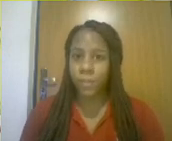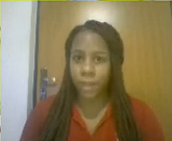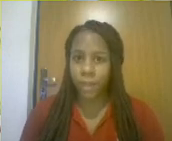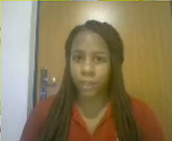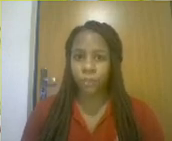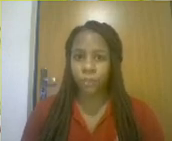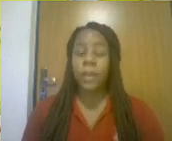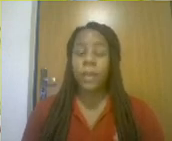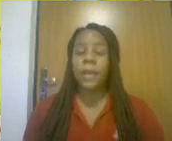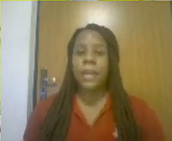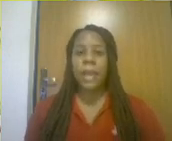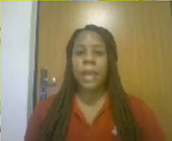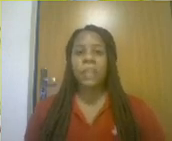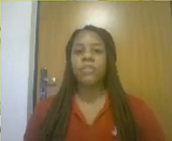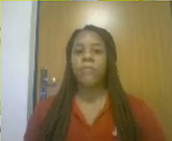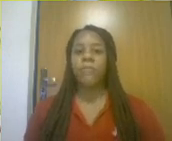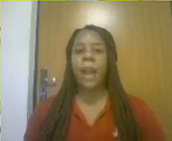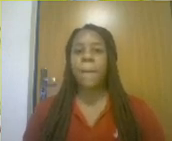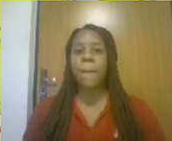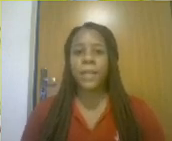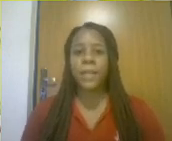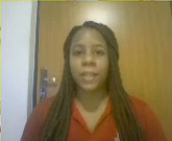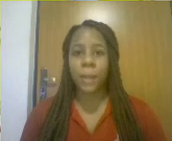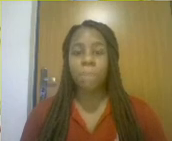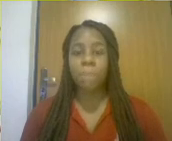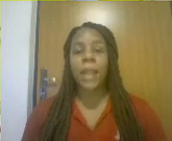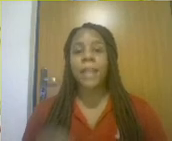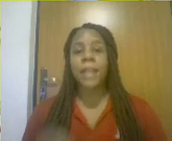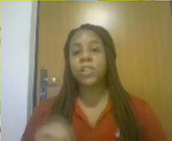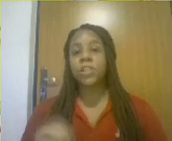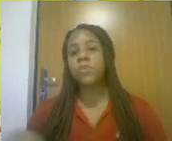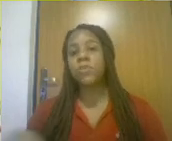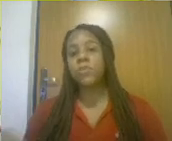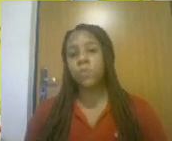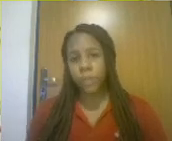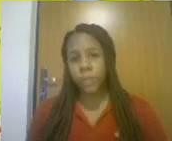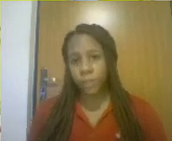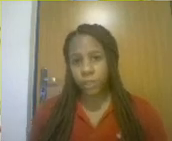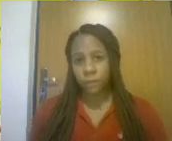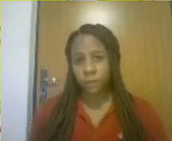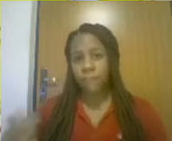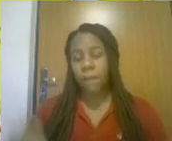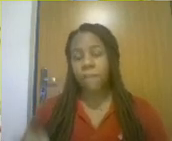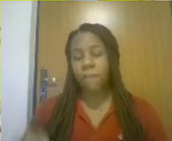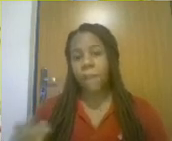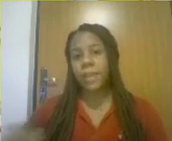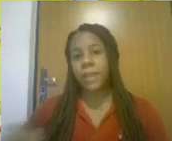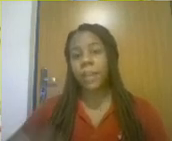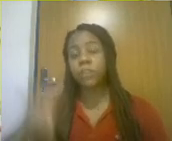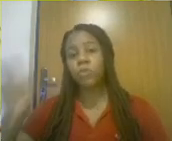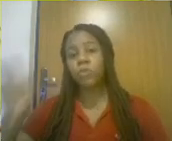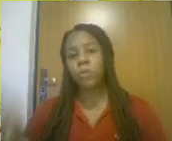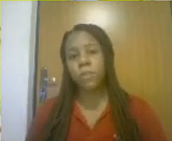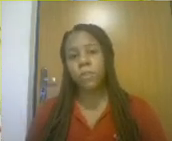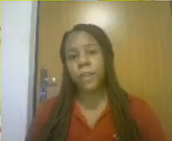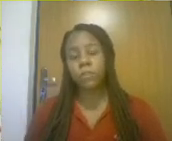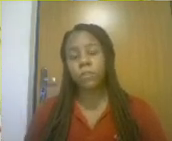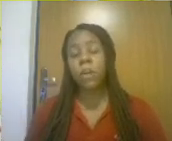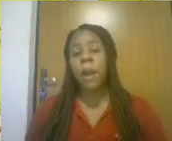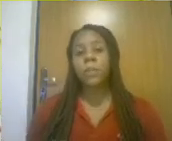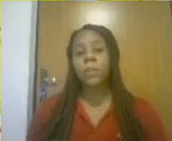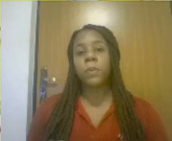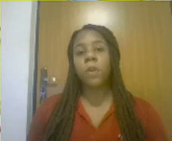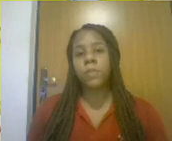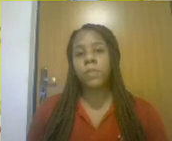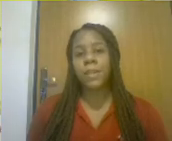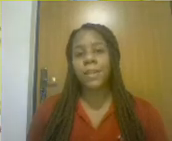de texto. Nela, a gente vai aprender as estruturas, né? Vai aprender a estrutura do texto